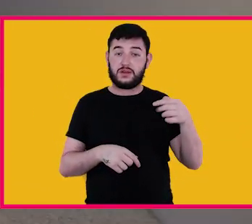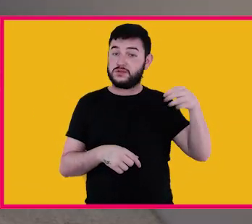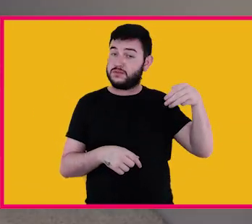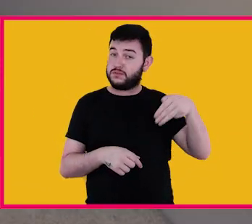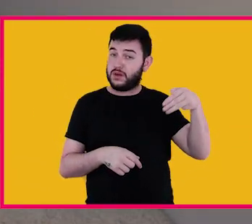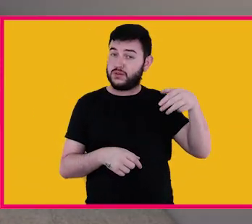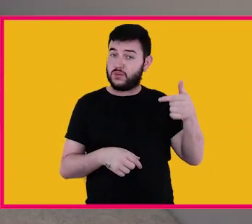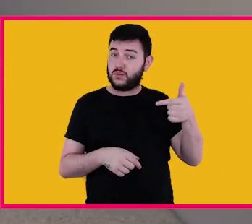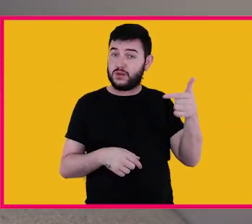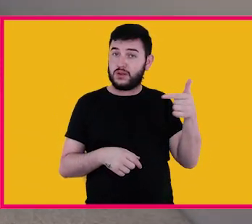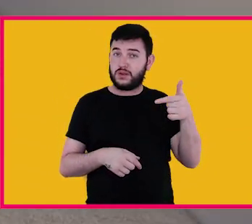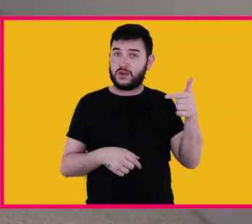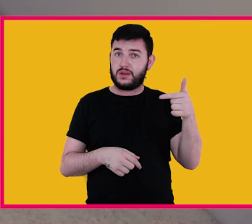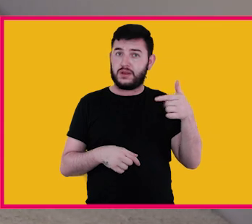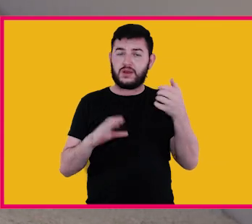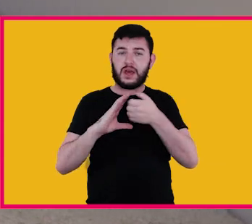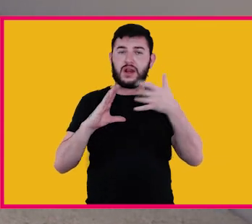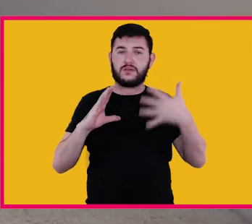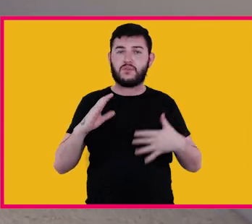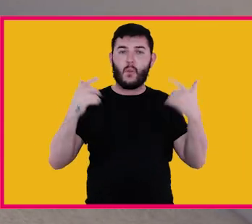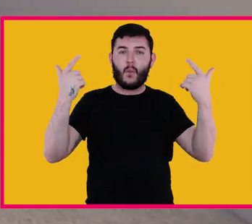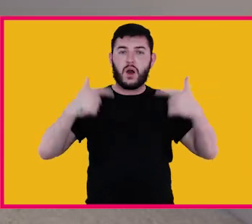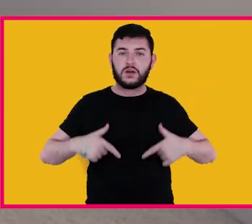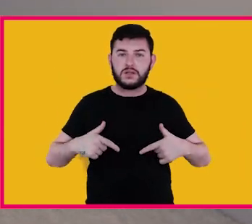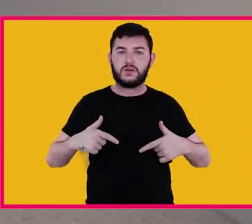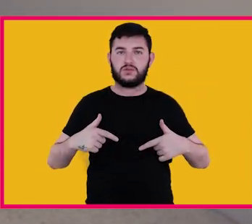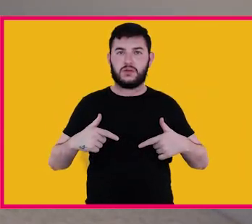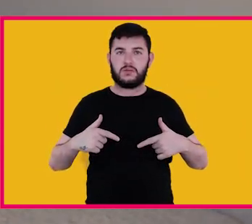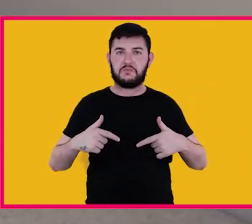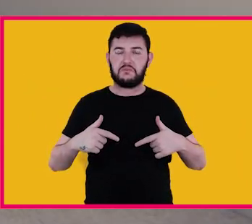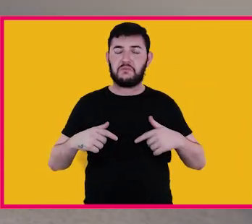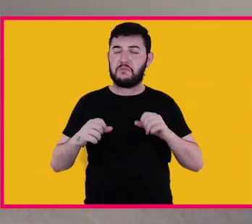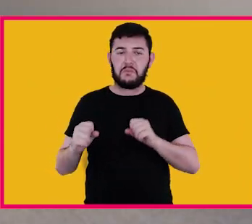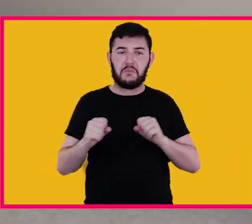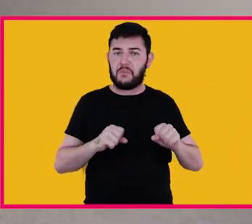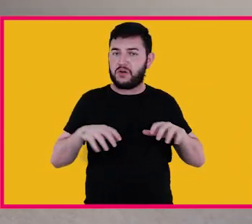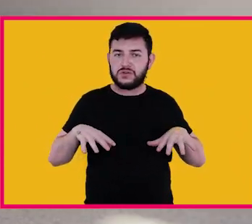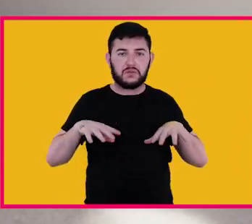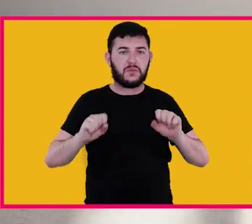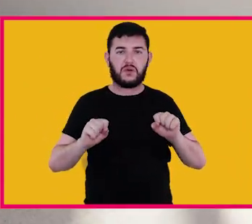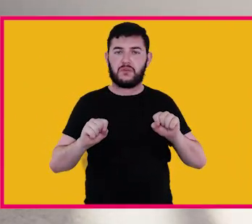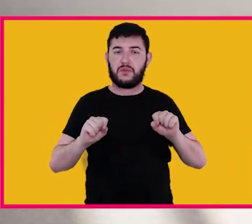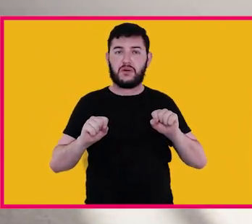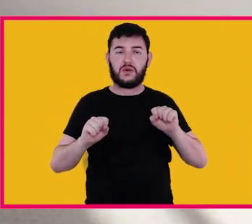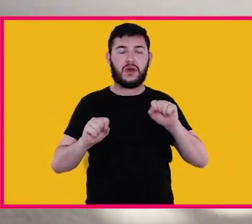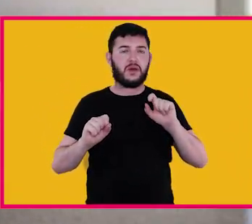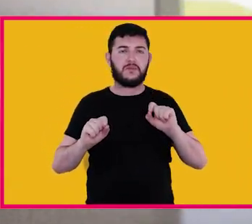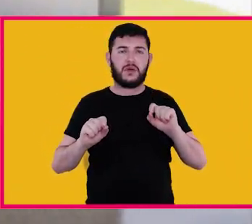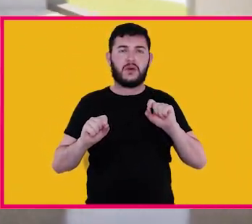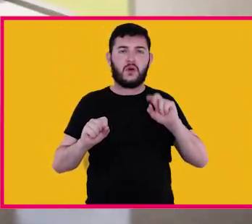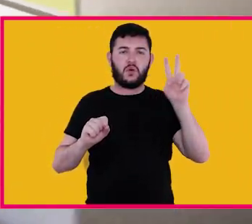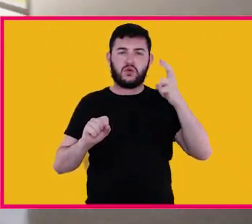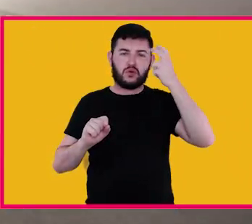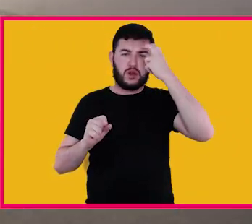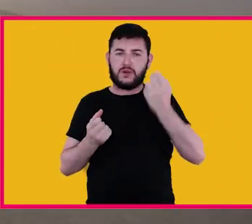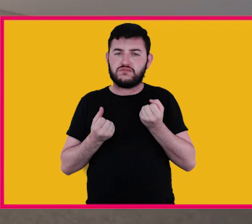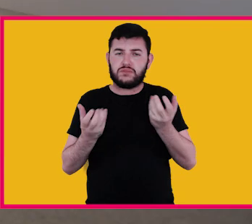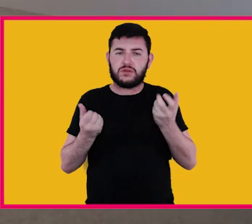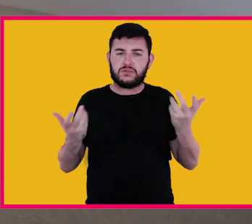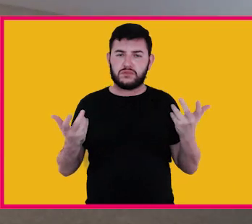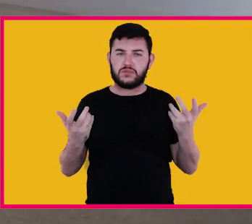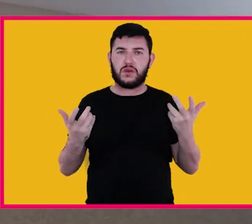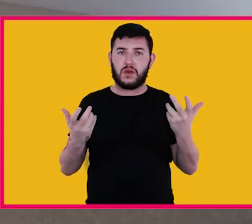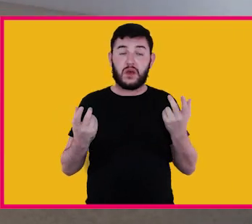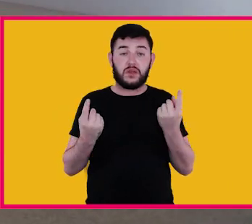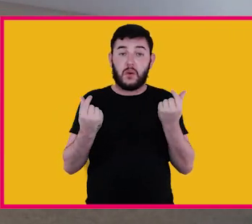características espaciais mais neutras, que possibilite ser apropriada por diferentes formas de expressão cultural. É o módulo eletivo edificado mais barato